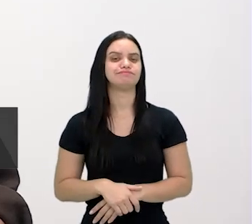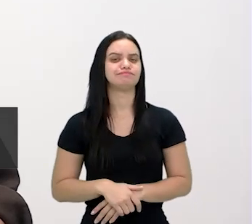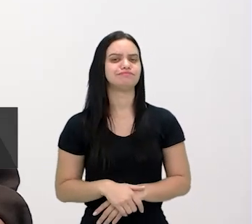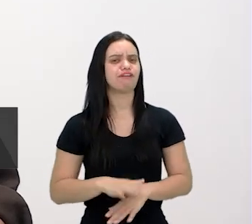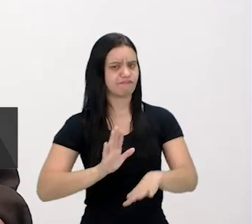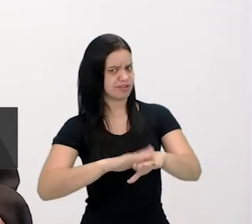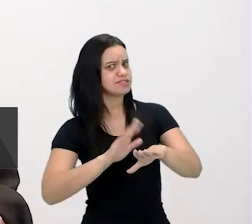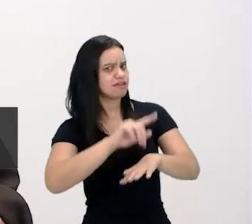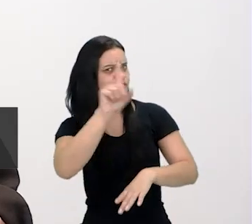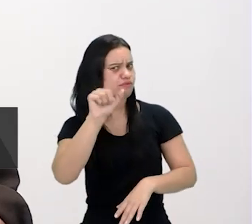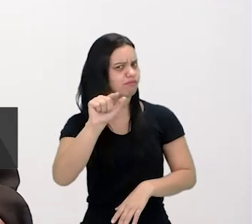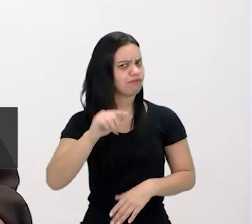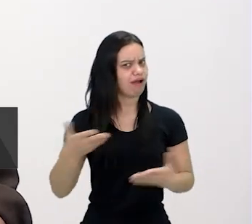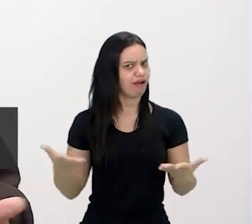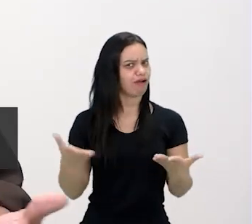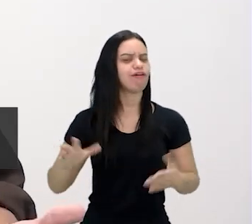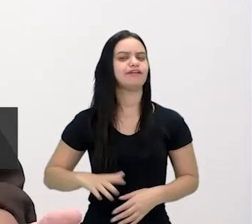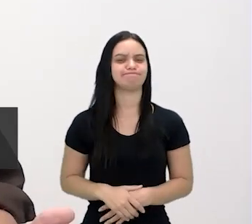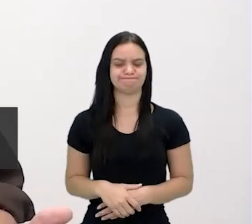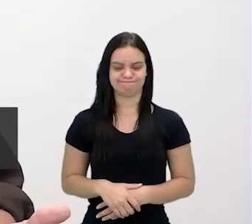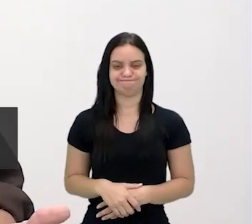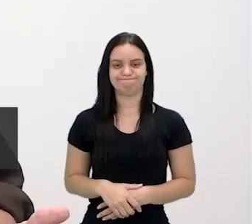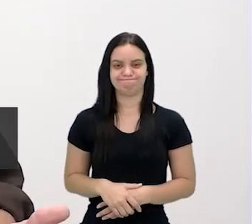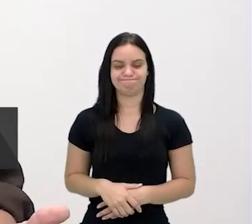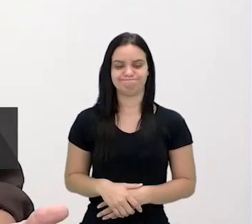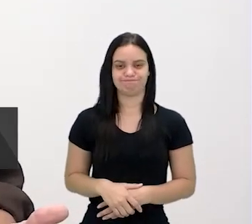nós fazemos no século XXI, seres